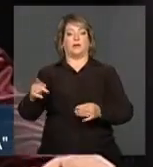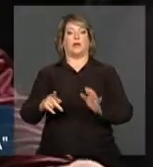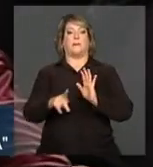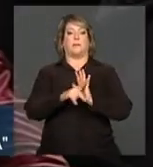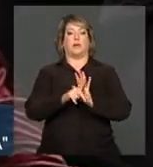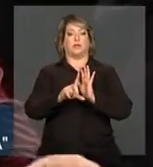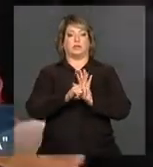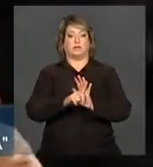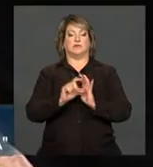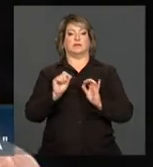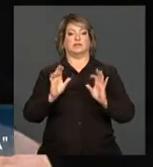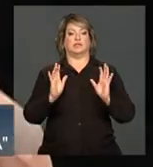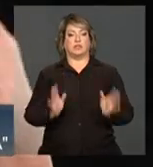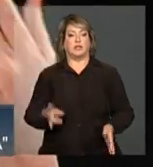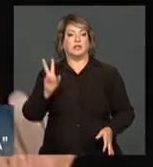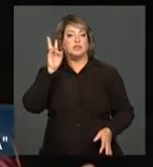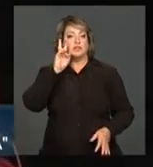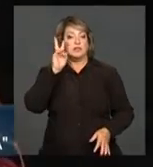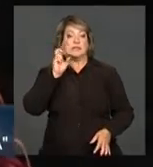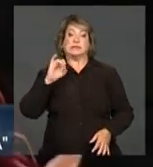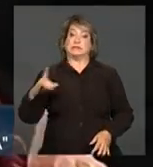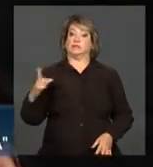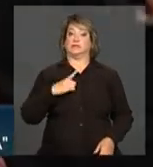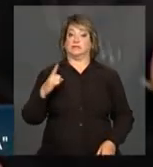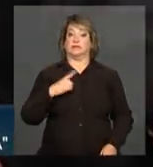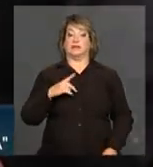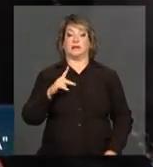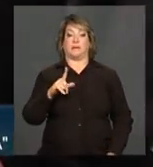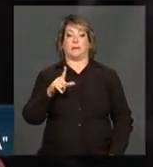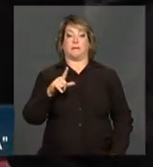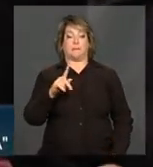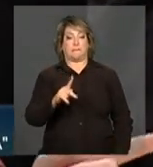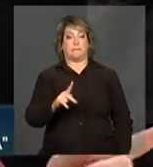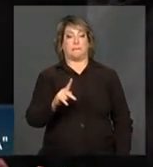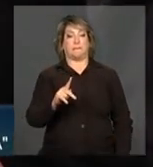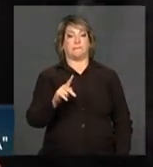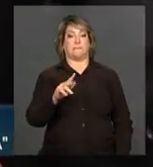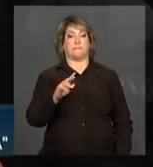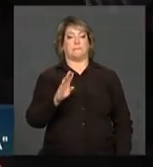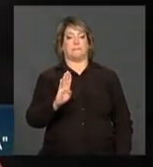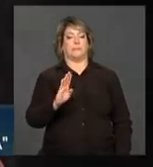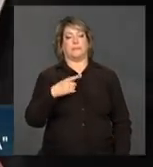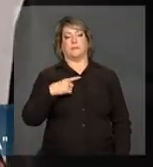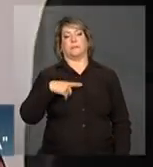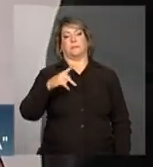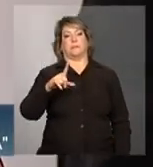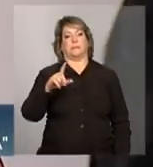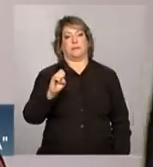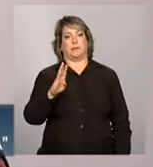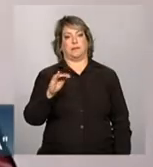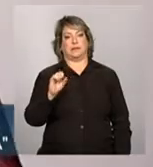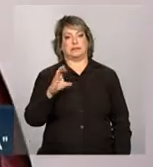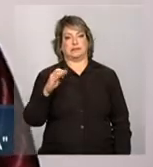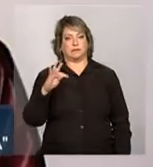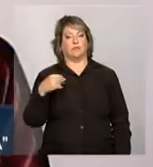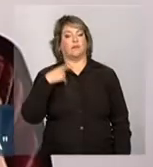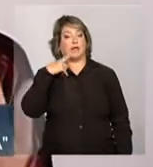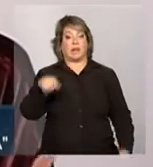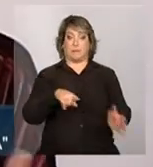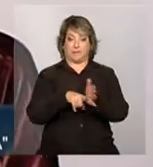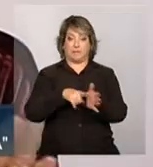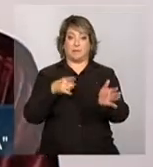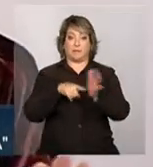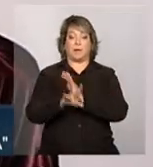decreto legislativo já para que, se houver plebiscito, perguntar no plebiscito isso que a pesquisa perguntou, não é? Só que nós